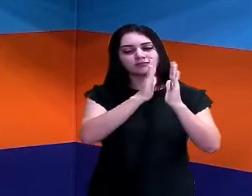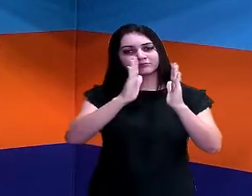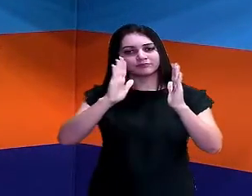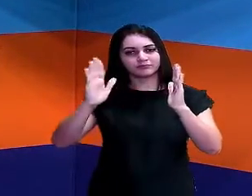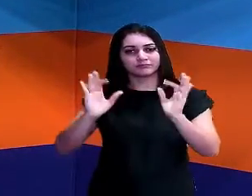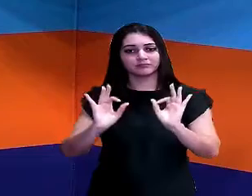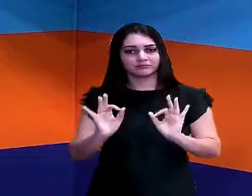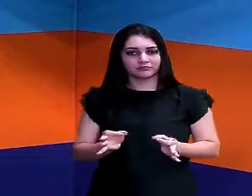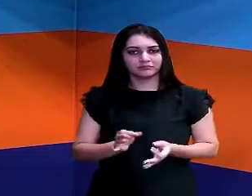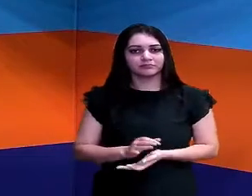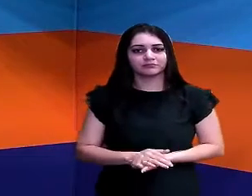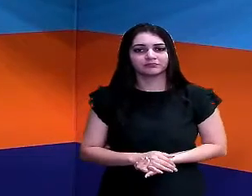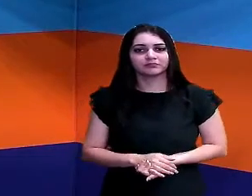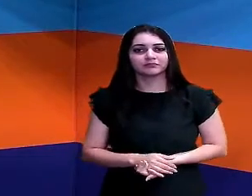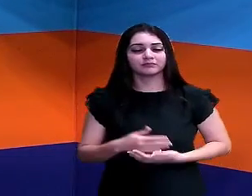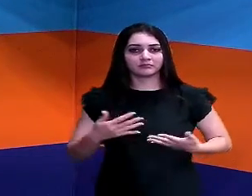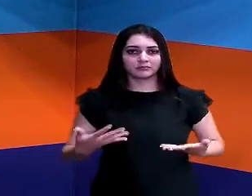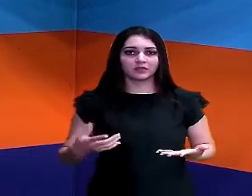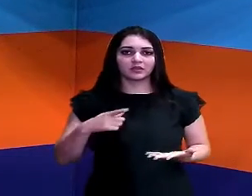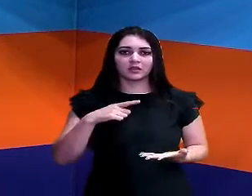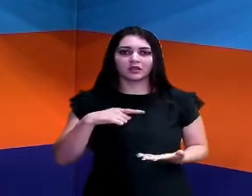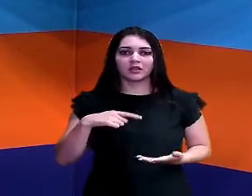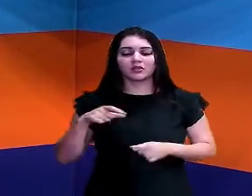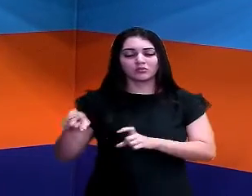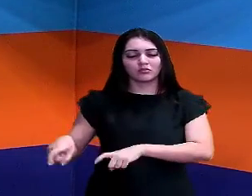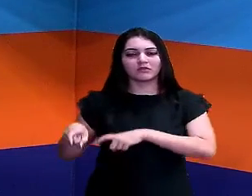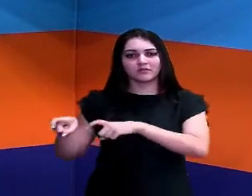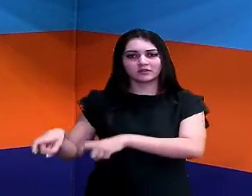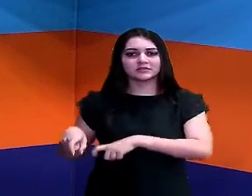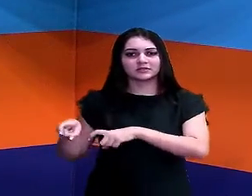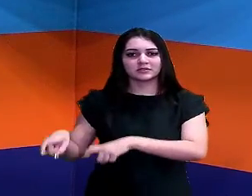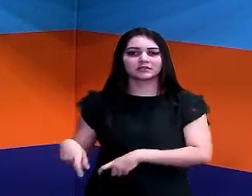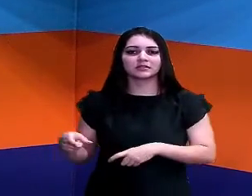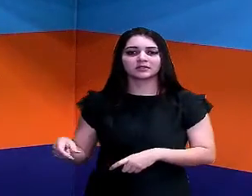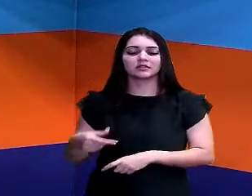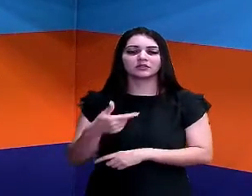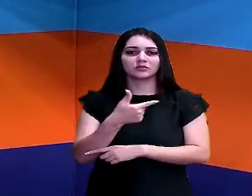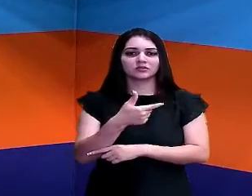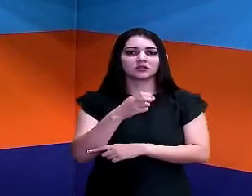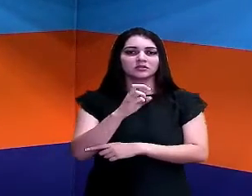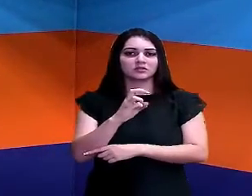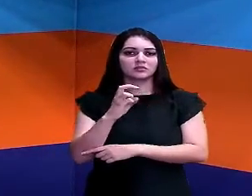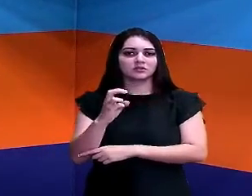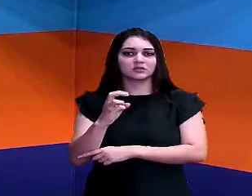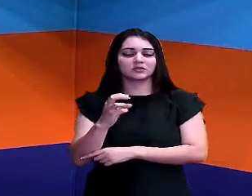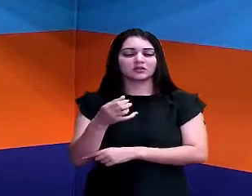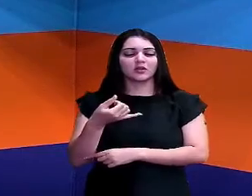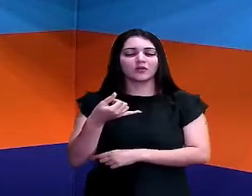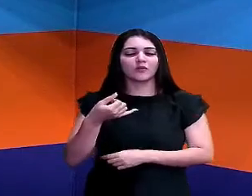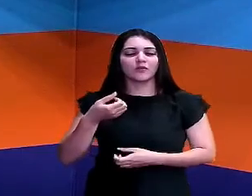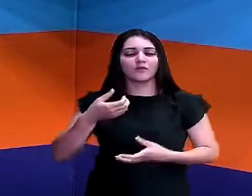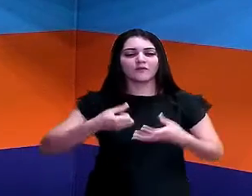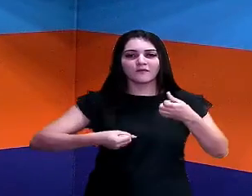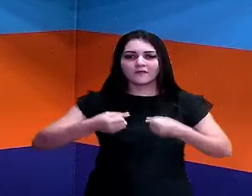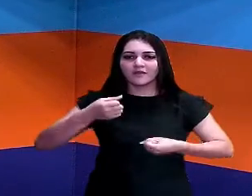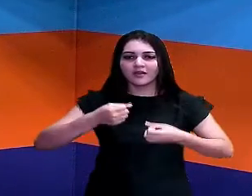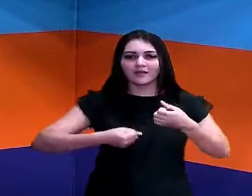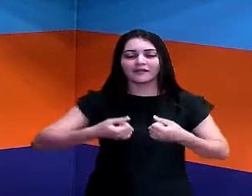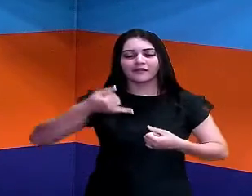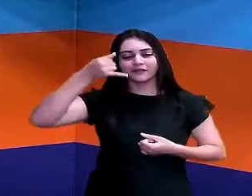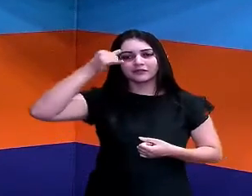certo? Em uma fazenda há 255 vacas e 138 porcos.